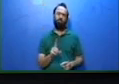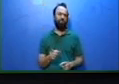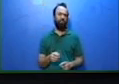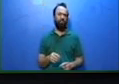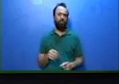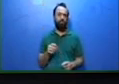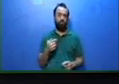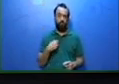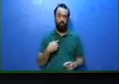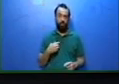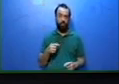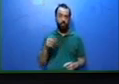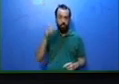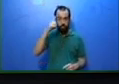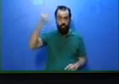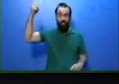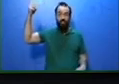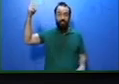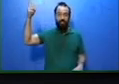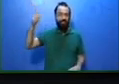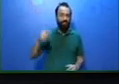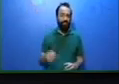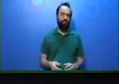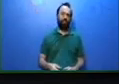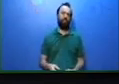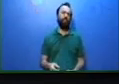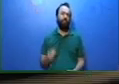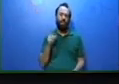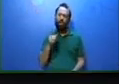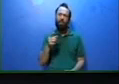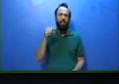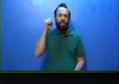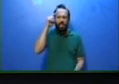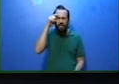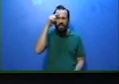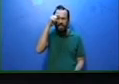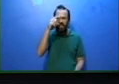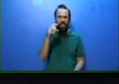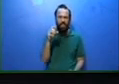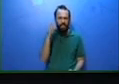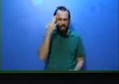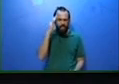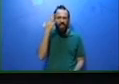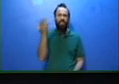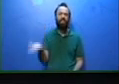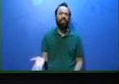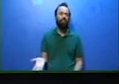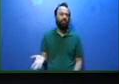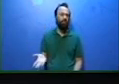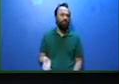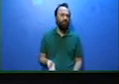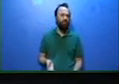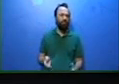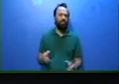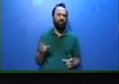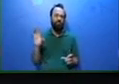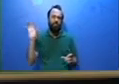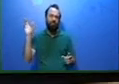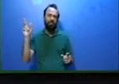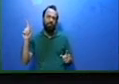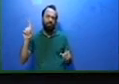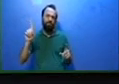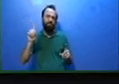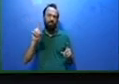É tão difícil de entender isso? Aí aparece outra lâmpada lá, ó, com um lacinho,